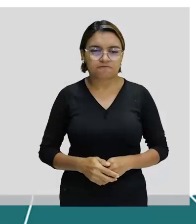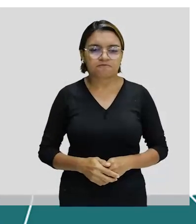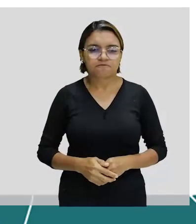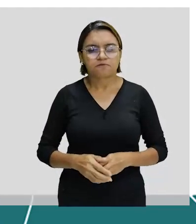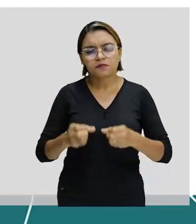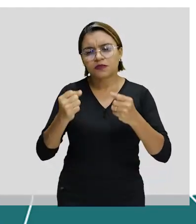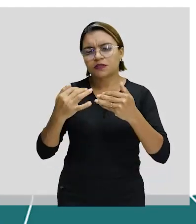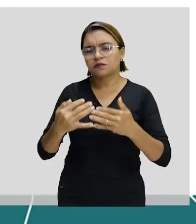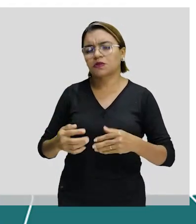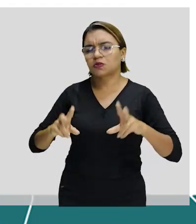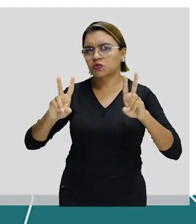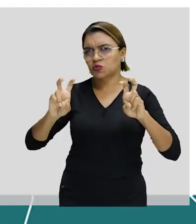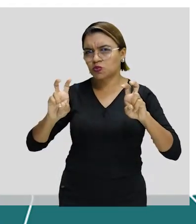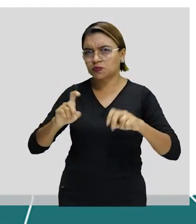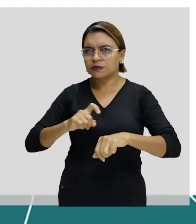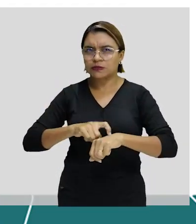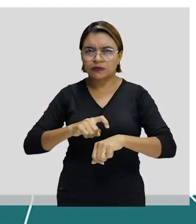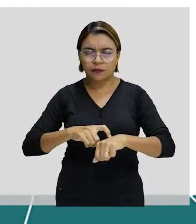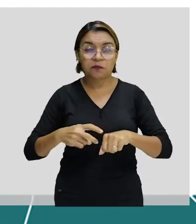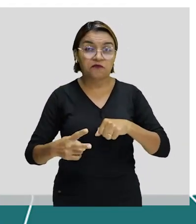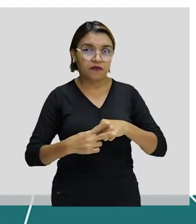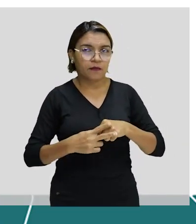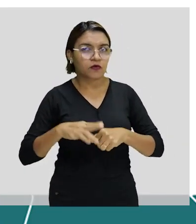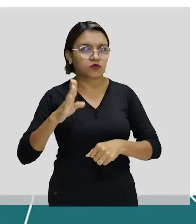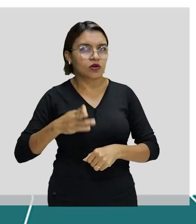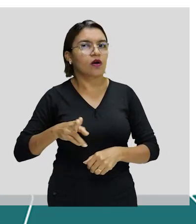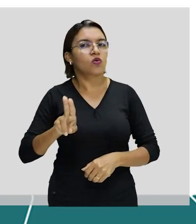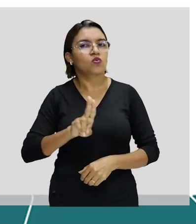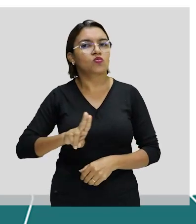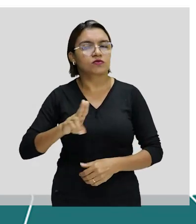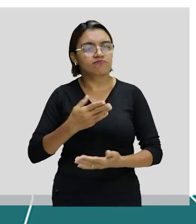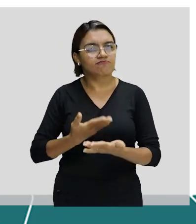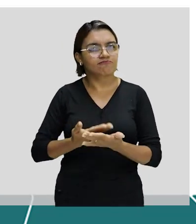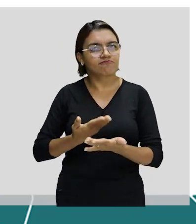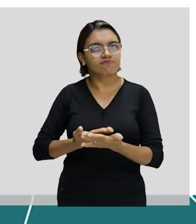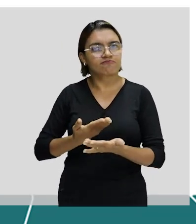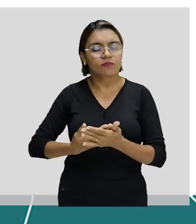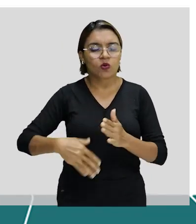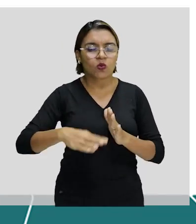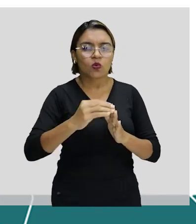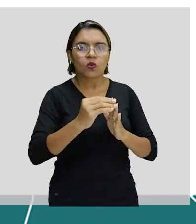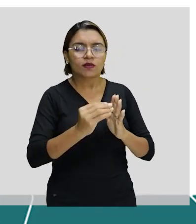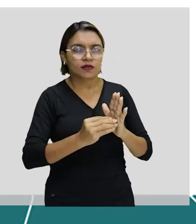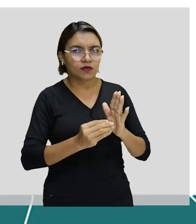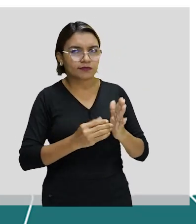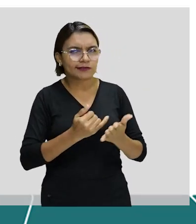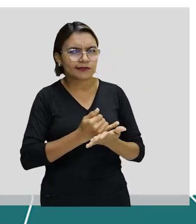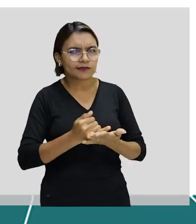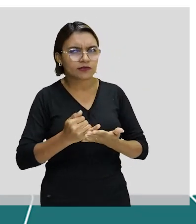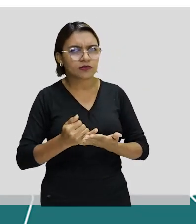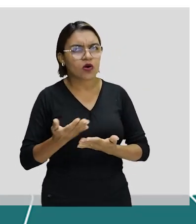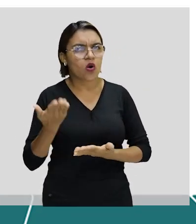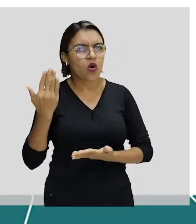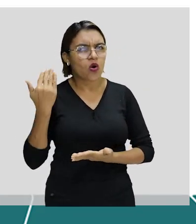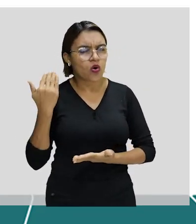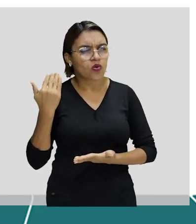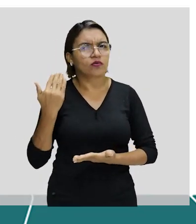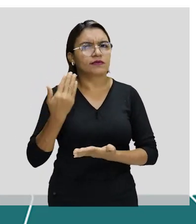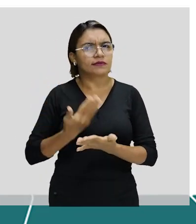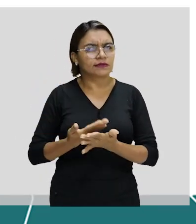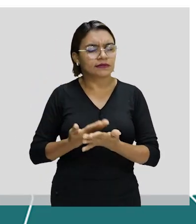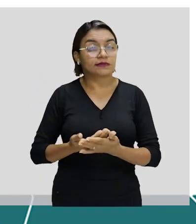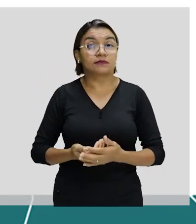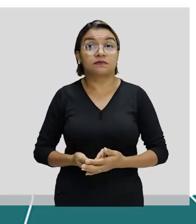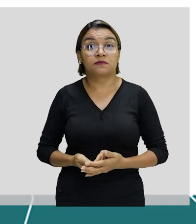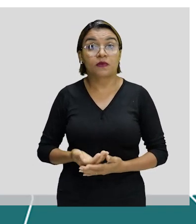Falando especificamente desse tempo verbal, nós já trabalhamos esse conteúdo e um pouco da introdução desse assunto em outras aulas. O